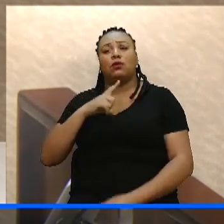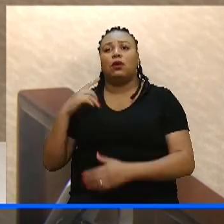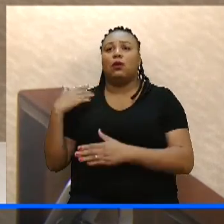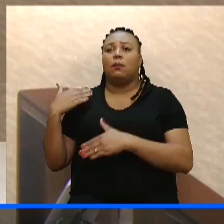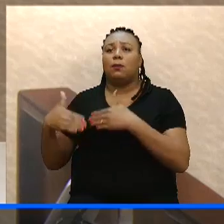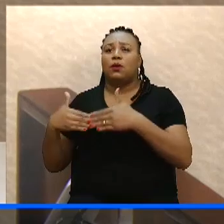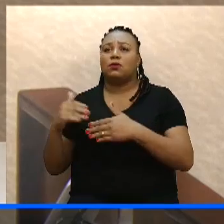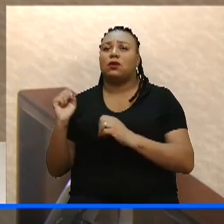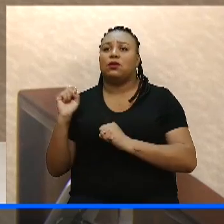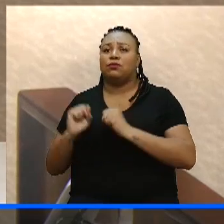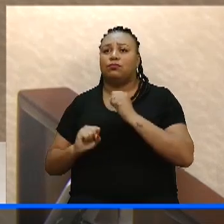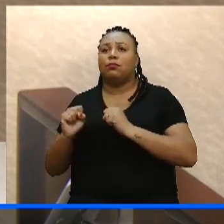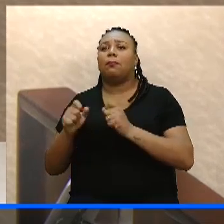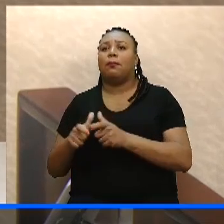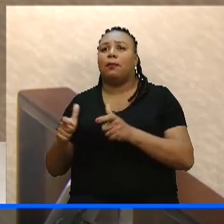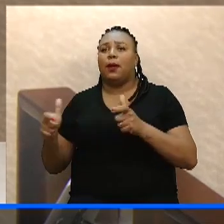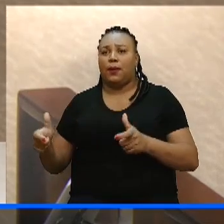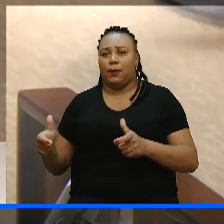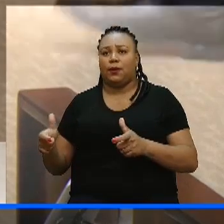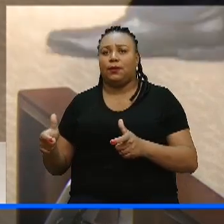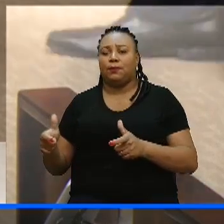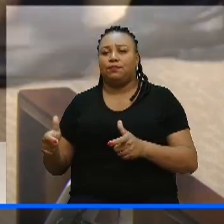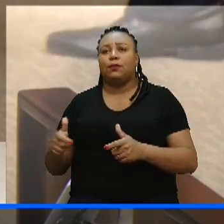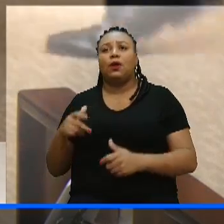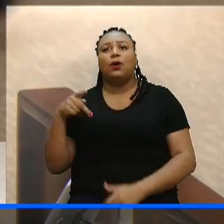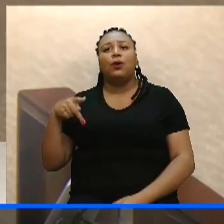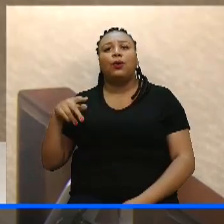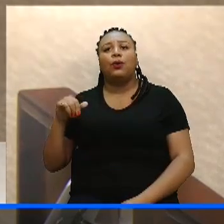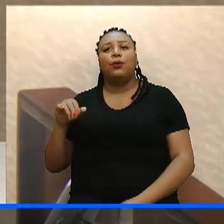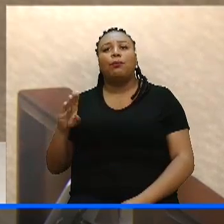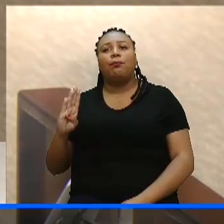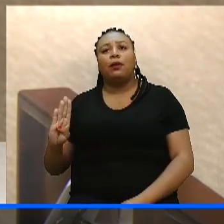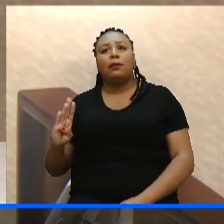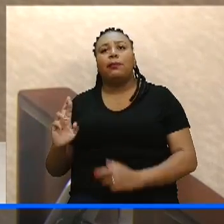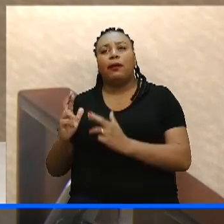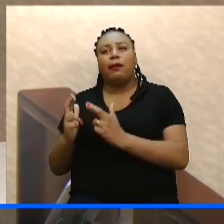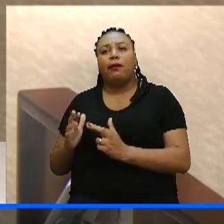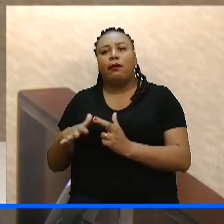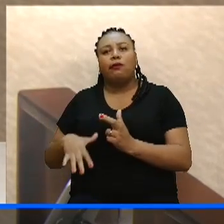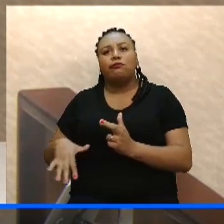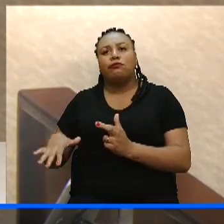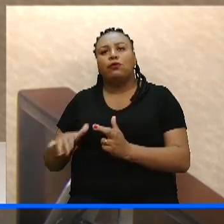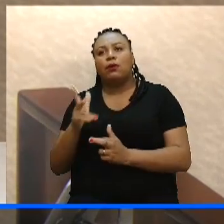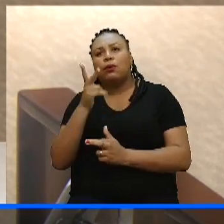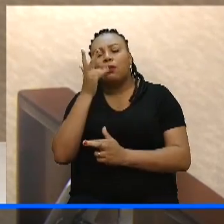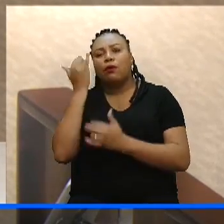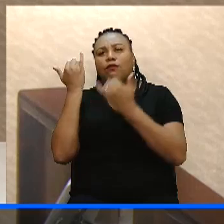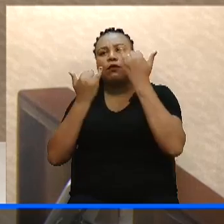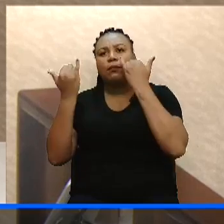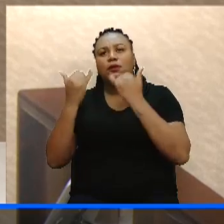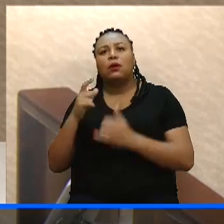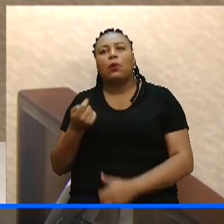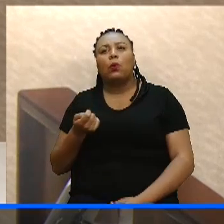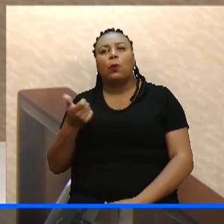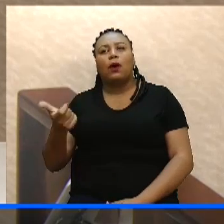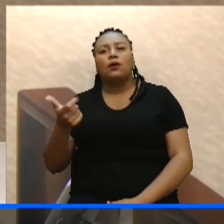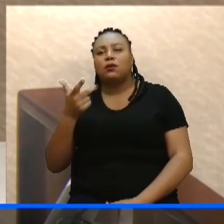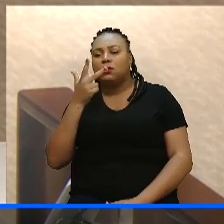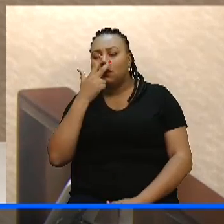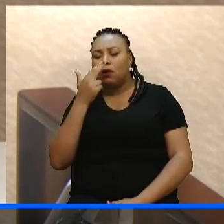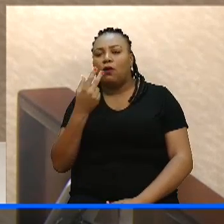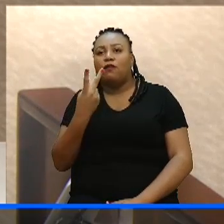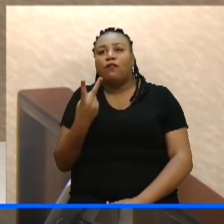de industrialização maior o pib da região conforme os dados mais recentes alcança mais de